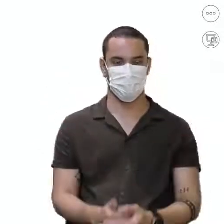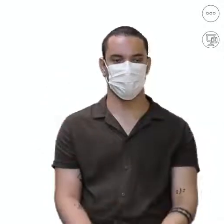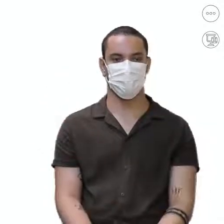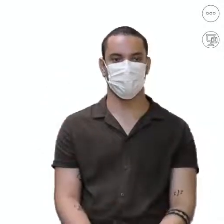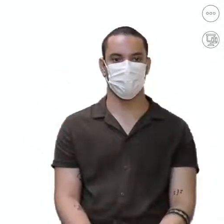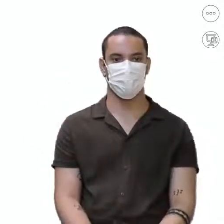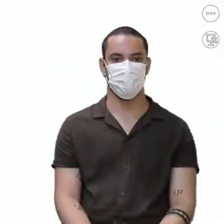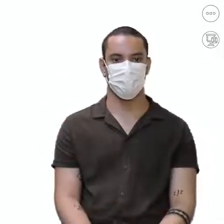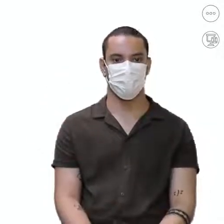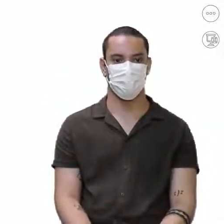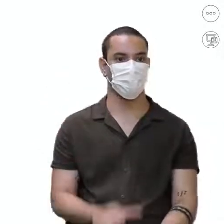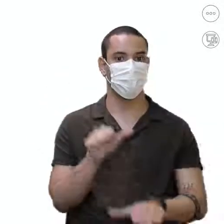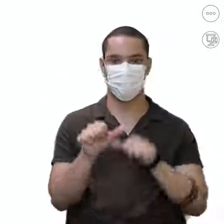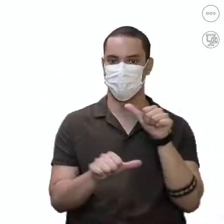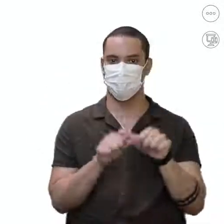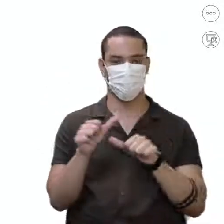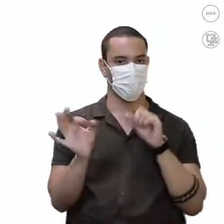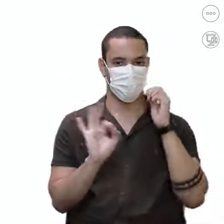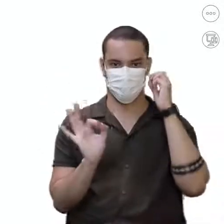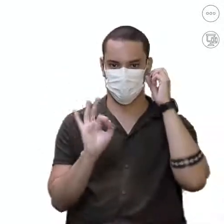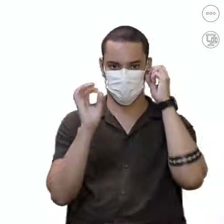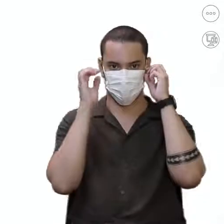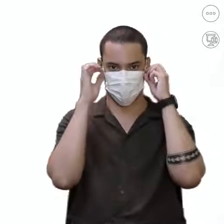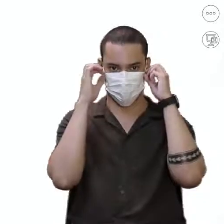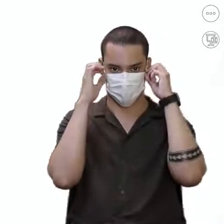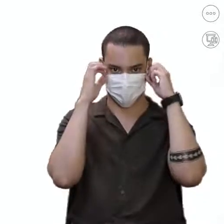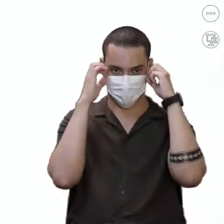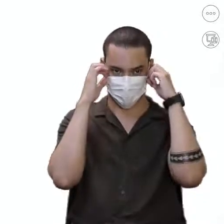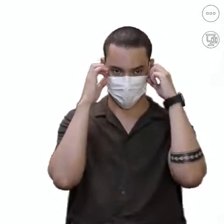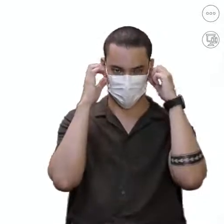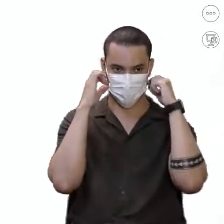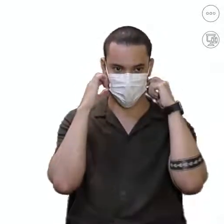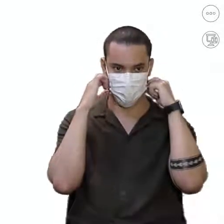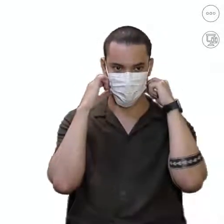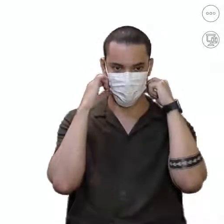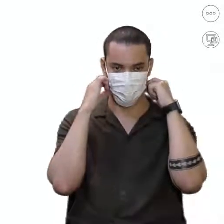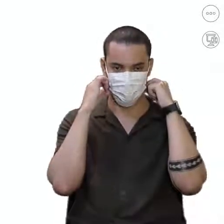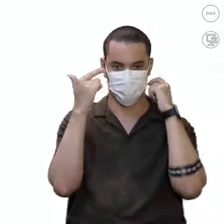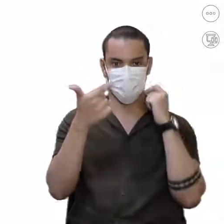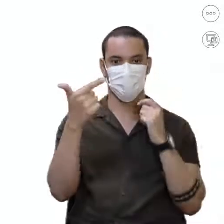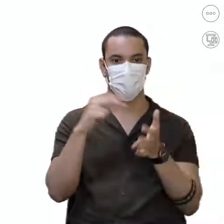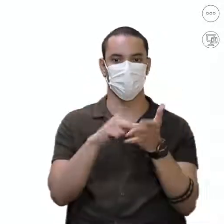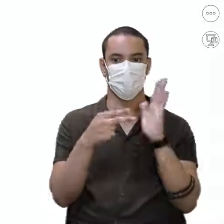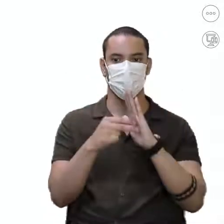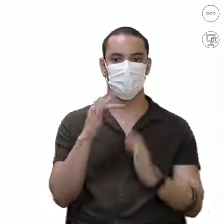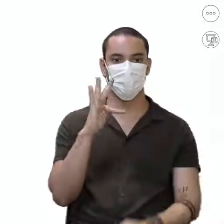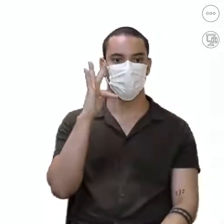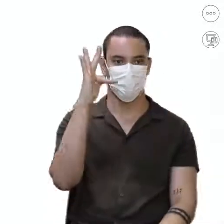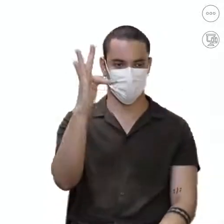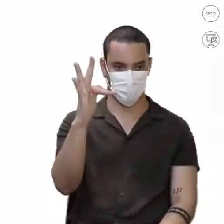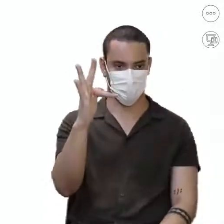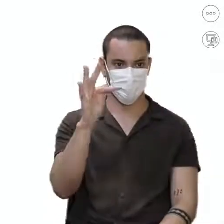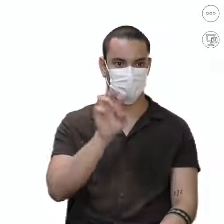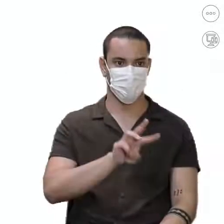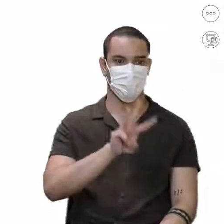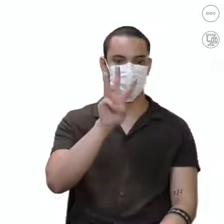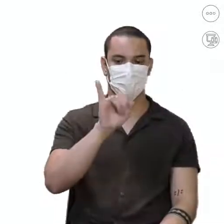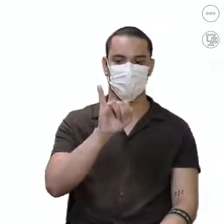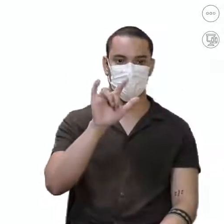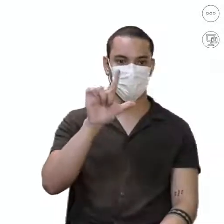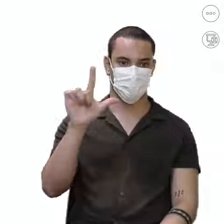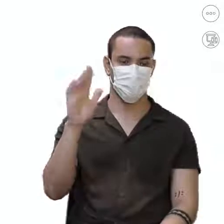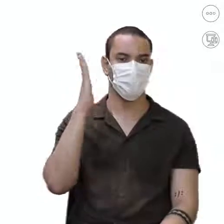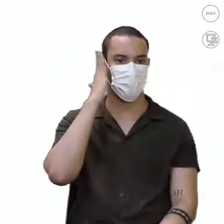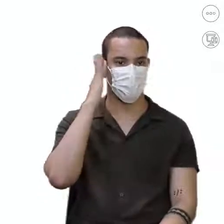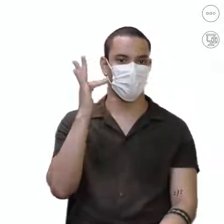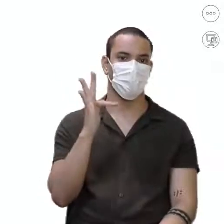to, certo? Não mudo ele. Na segunda, se trata de futuro, olha o eu aqui, então é um verbo no futuro,